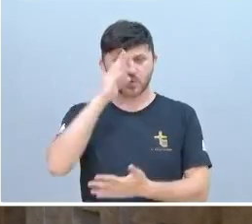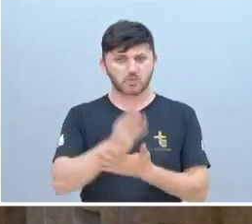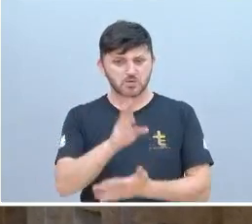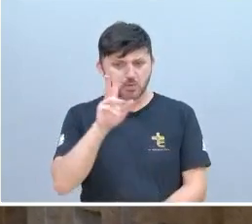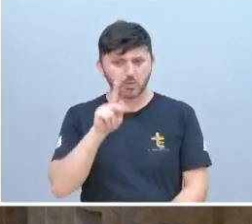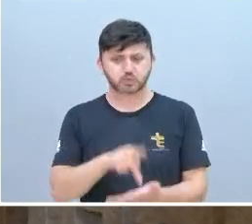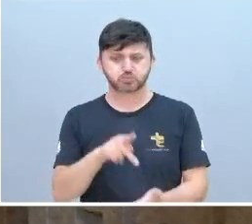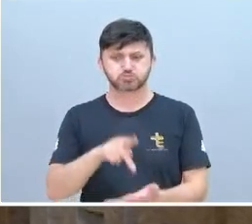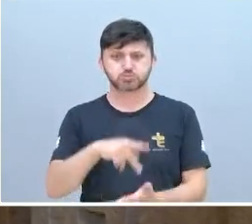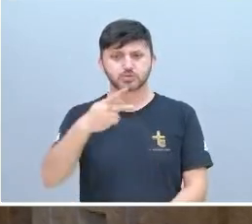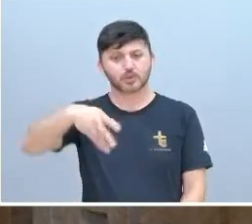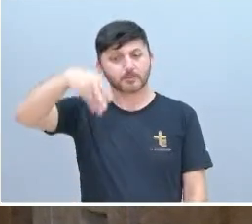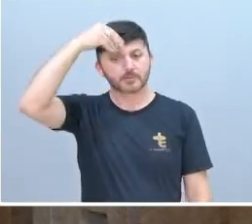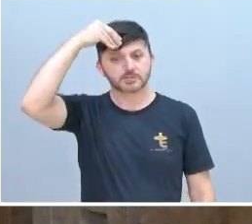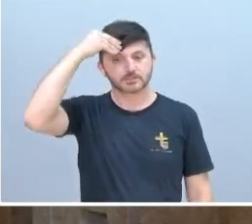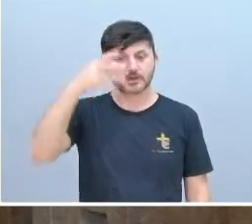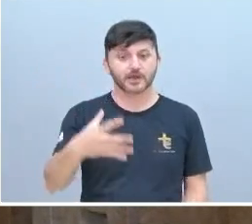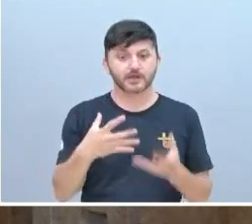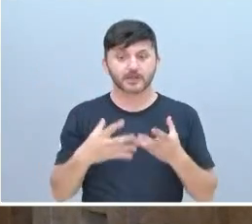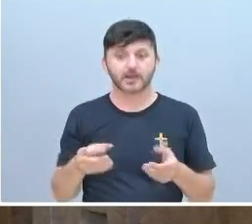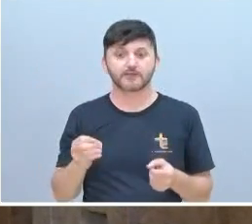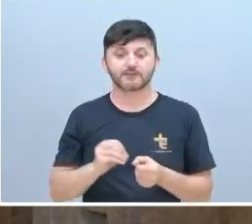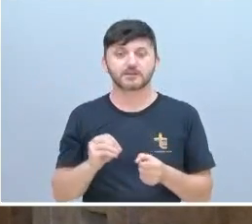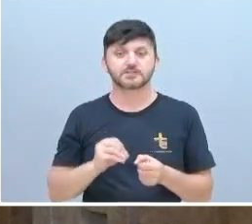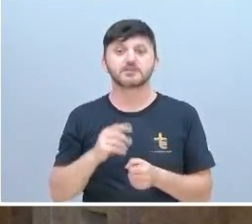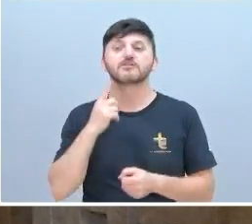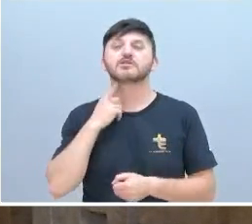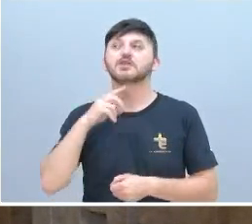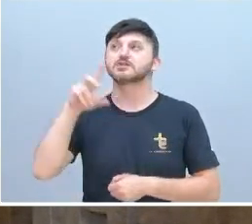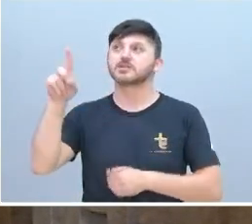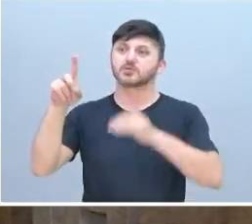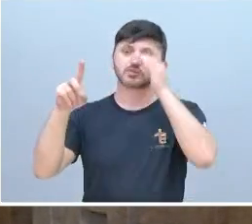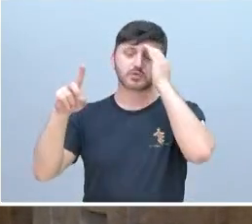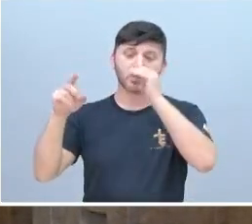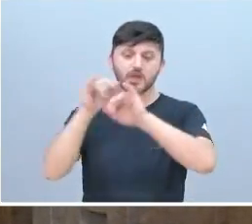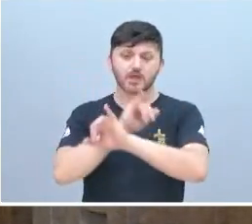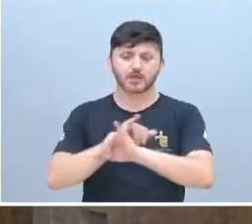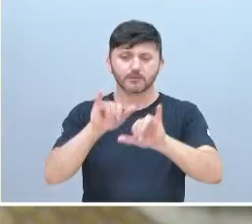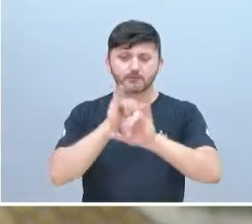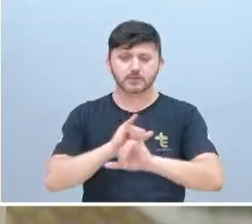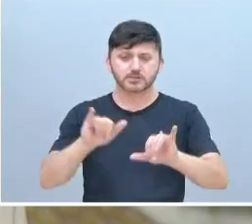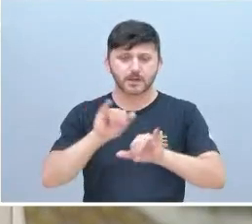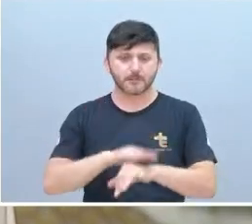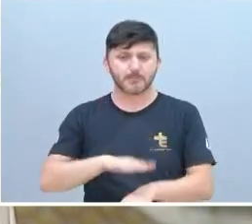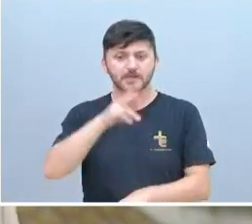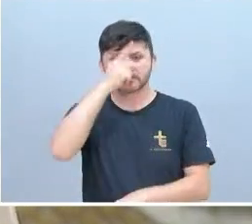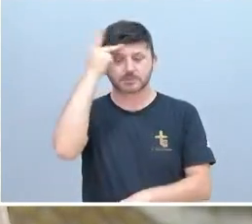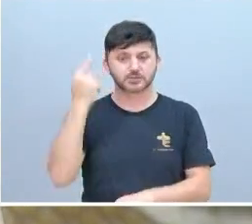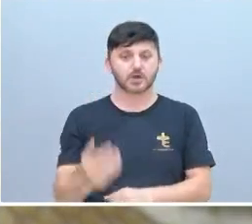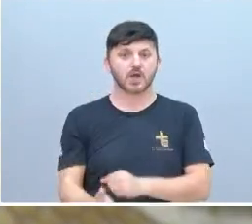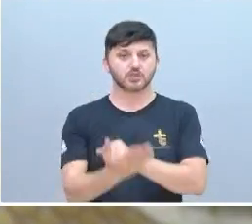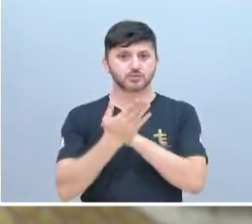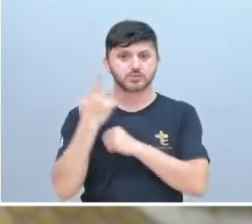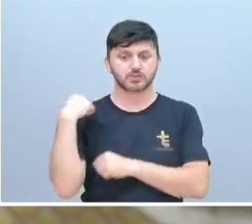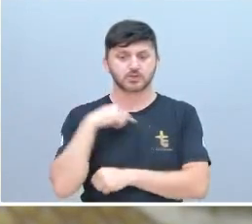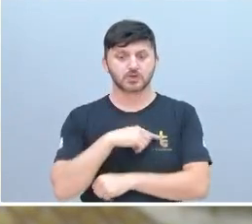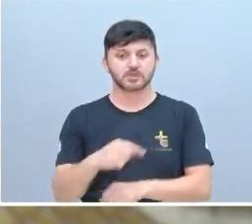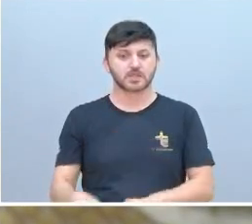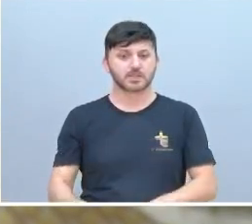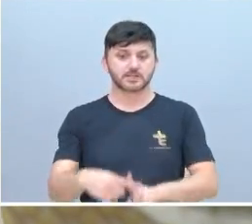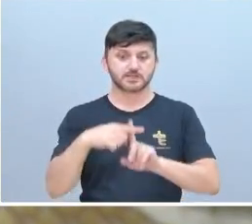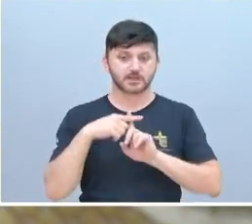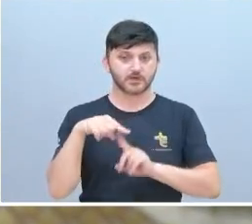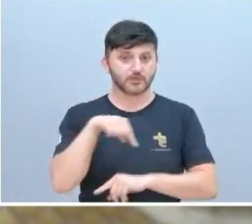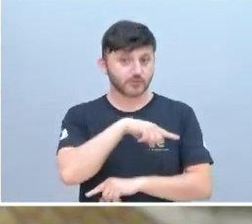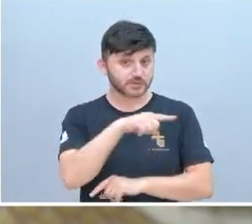seu batismo, querem, eu quero evangelizar, eu quero que mais pessoas sejam cristãs. É só você